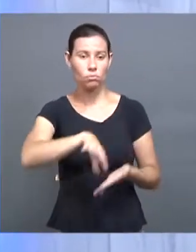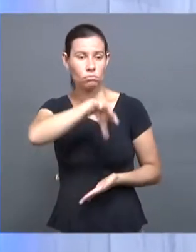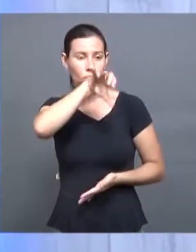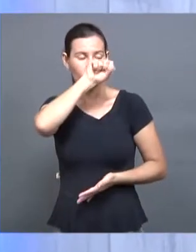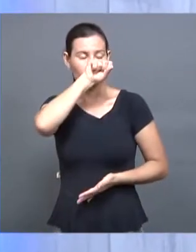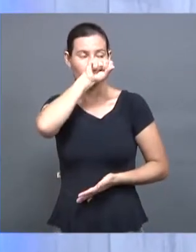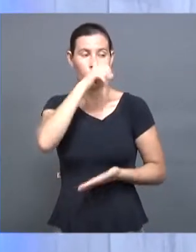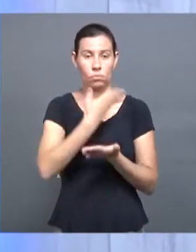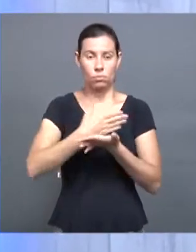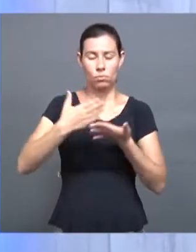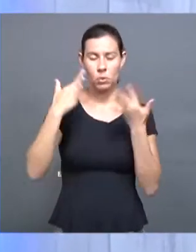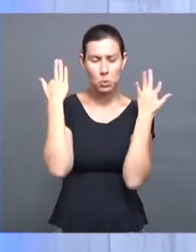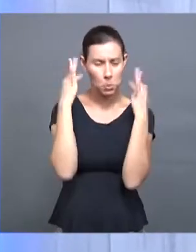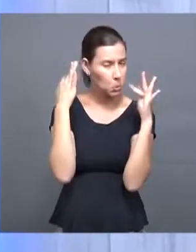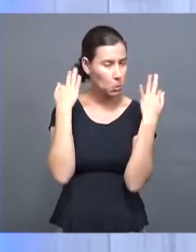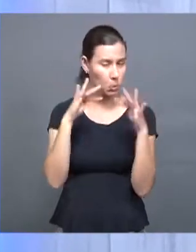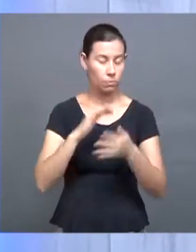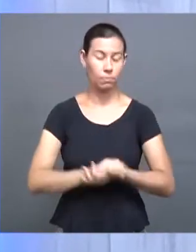reportagem, o cheiro,